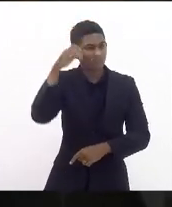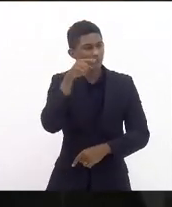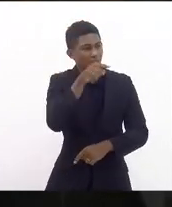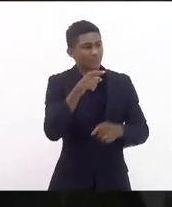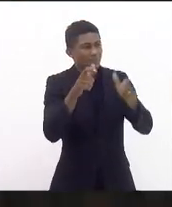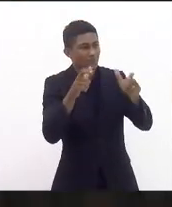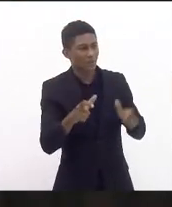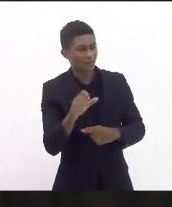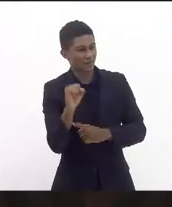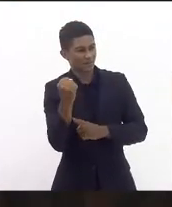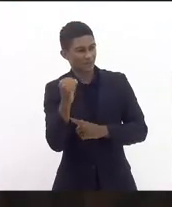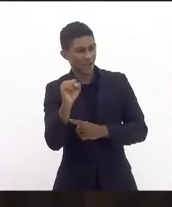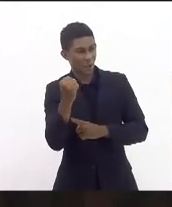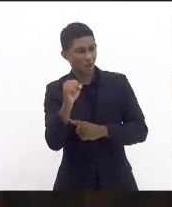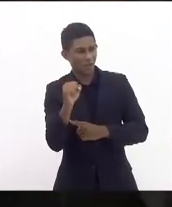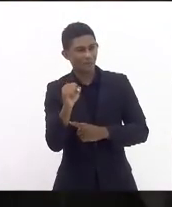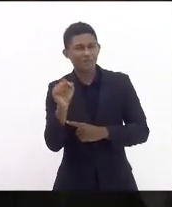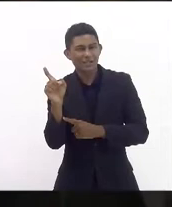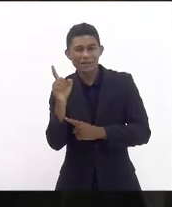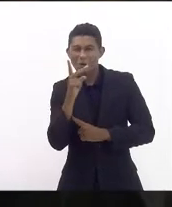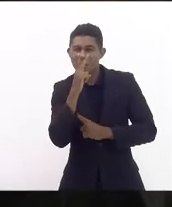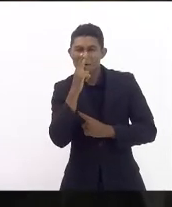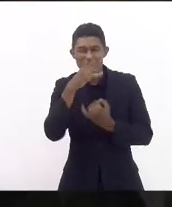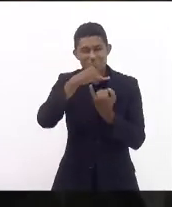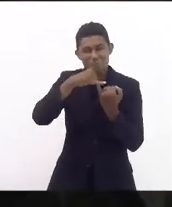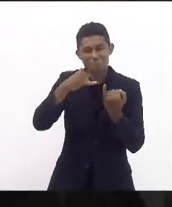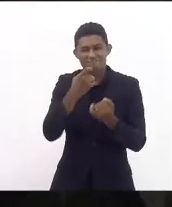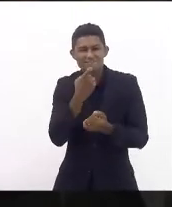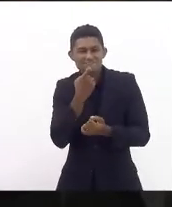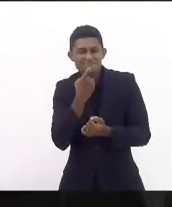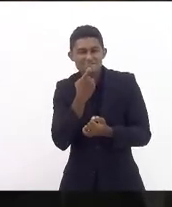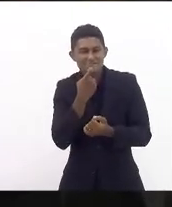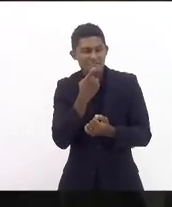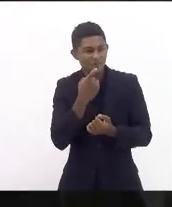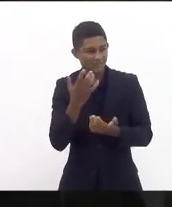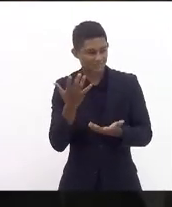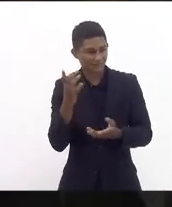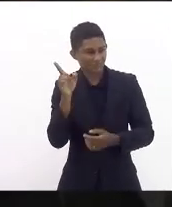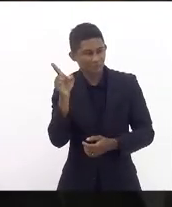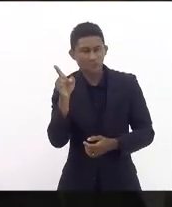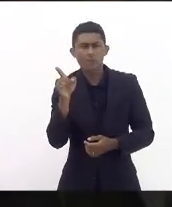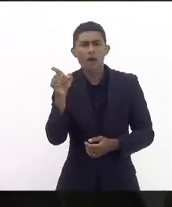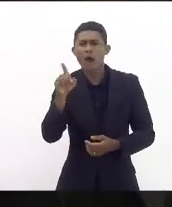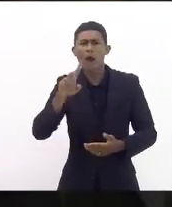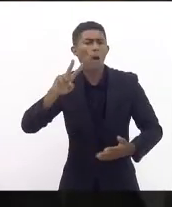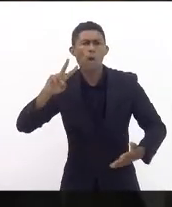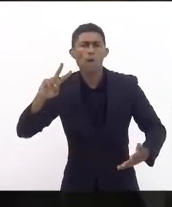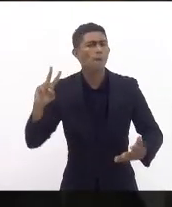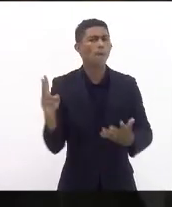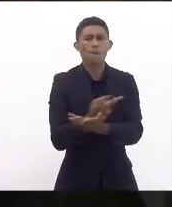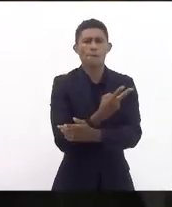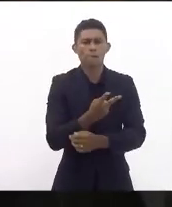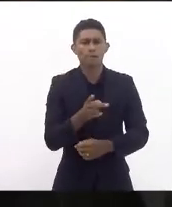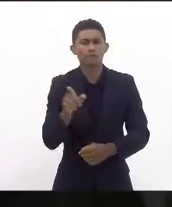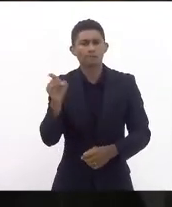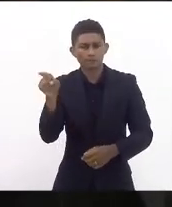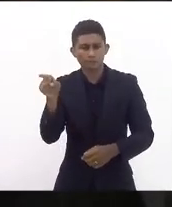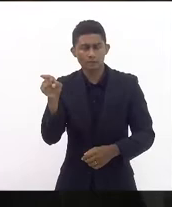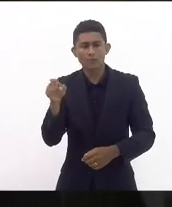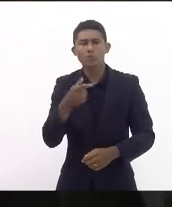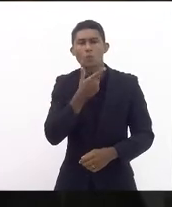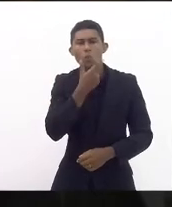de Saquarema. Médio entre a capital Espírito Santo e em que um treinador de